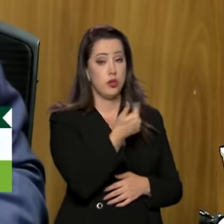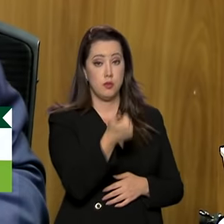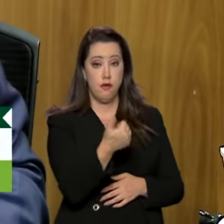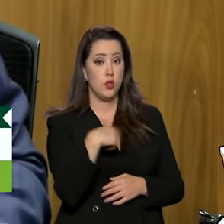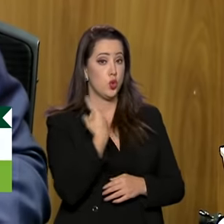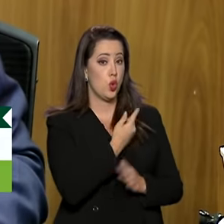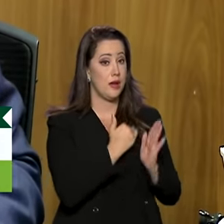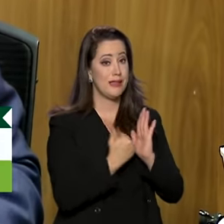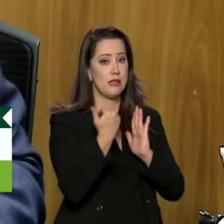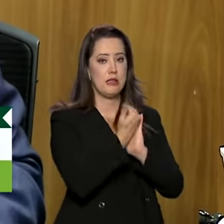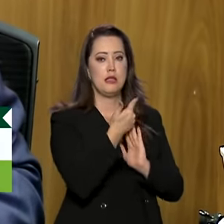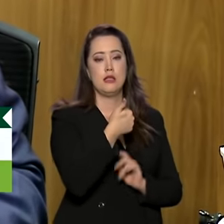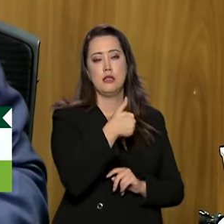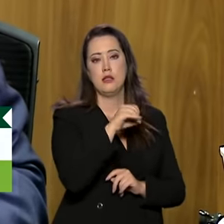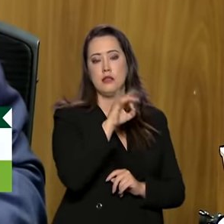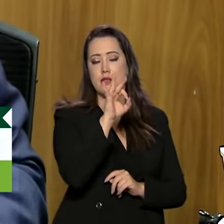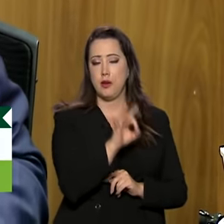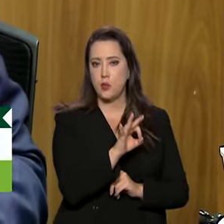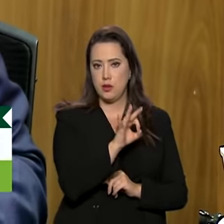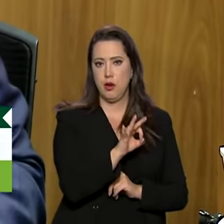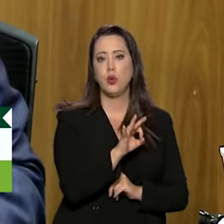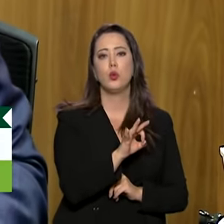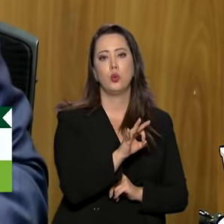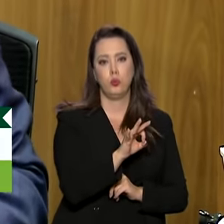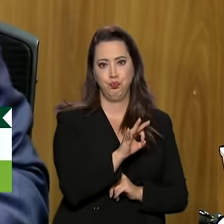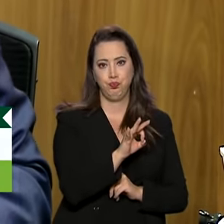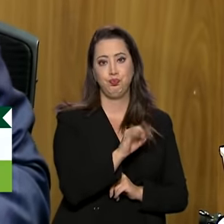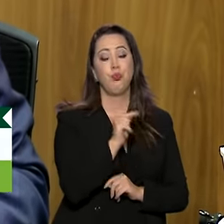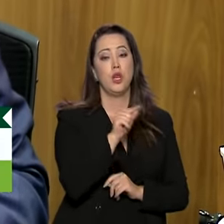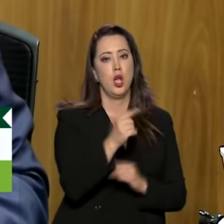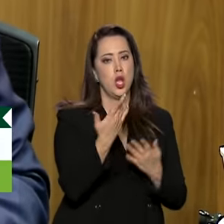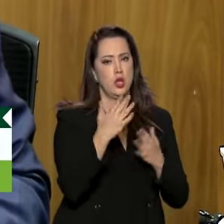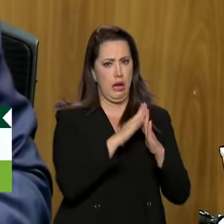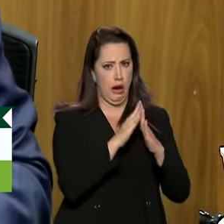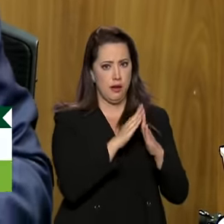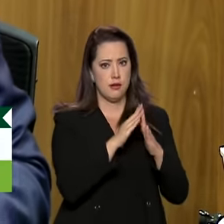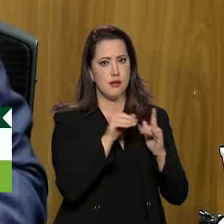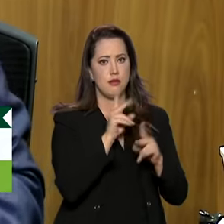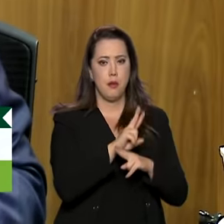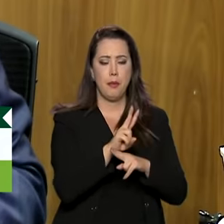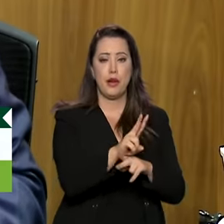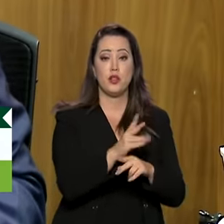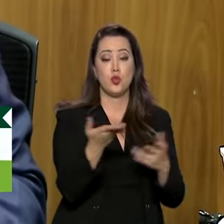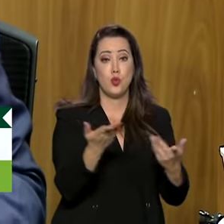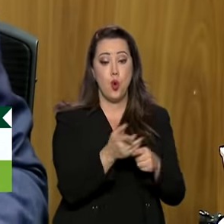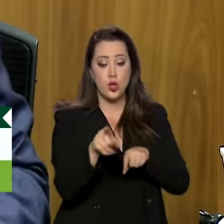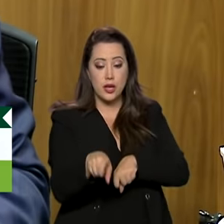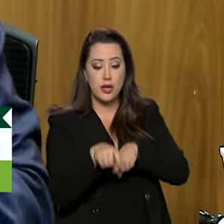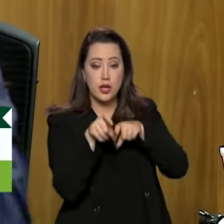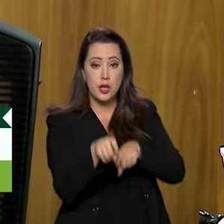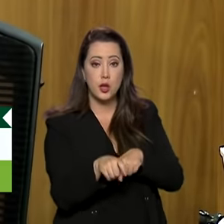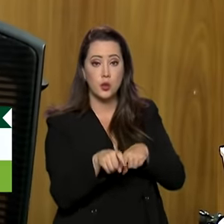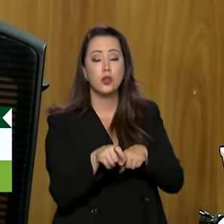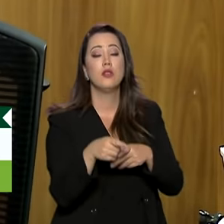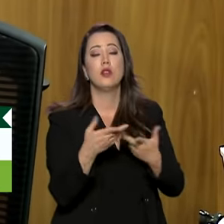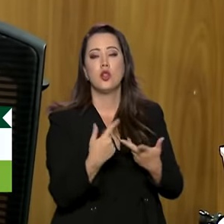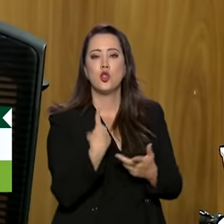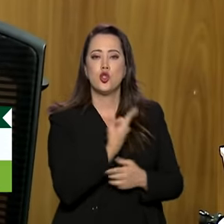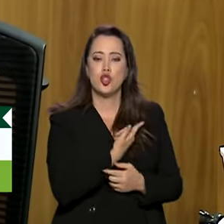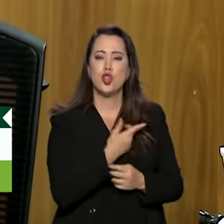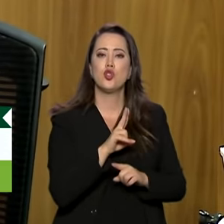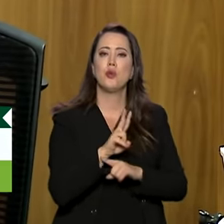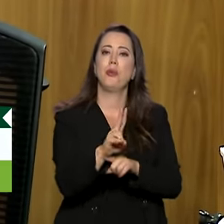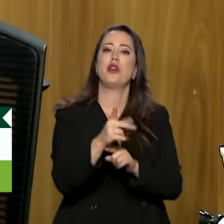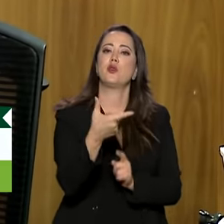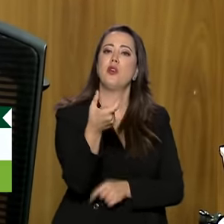agrícola crescemos 20 vezes a caixa hoje empresta 20 vezes mais o começo